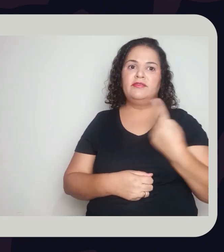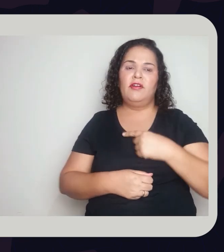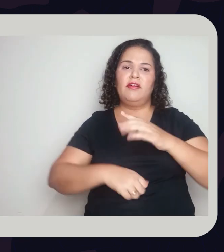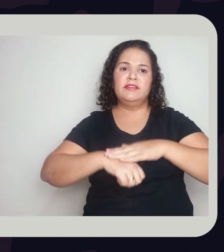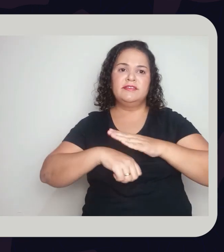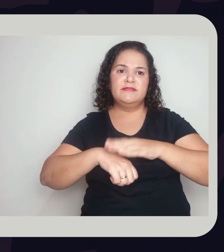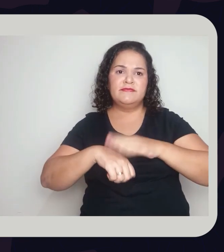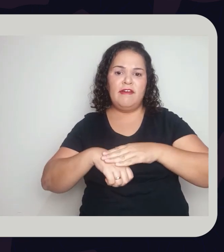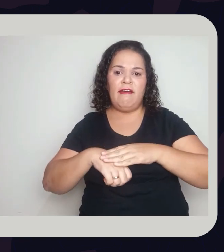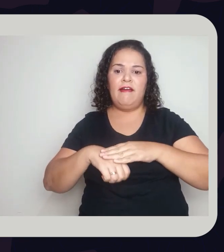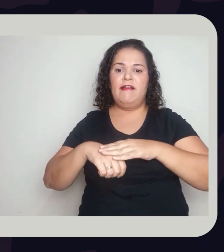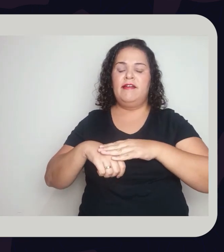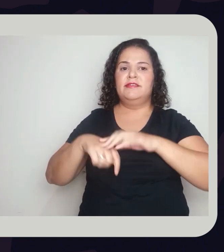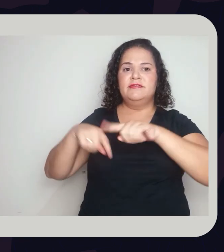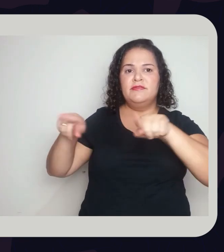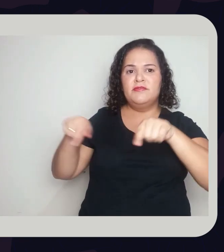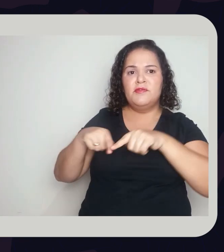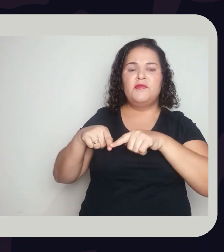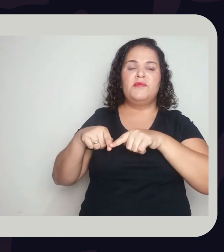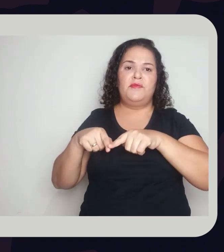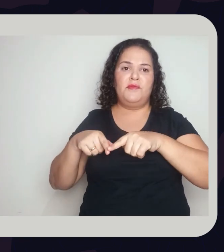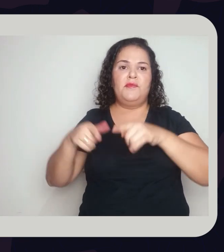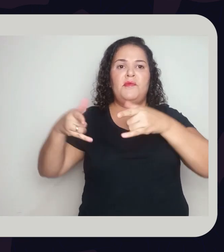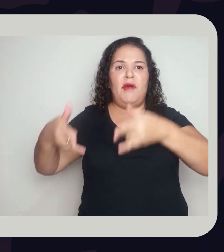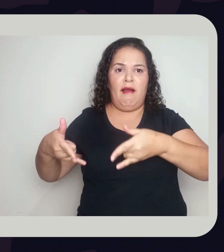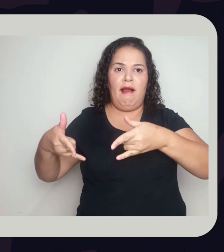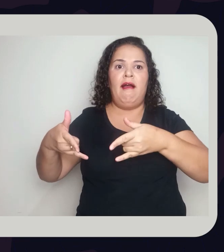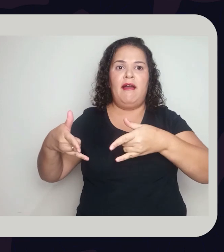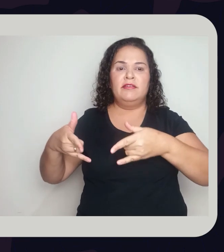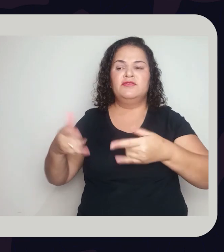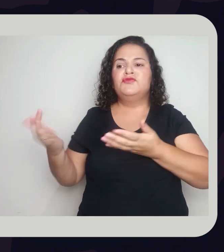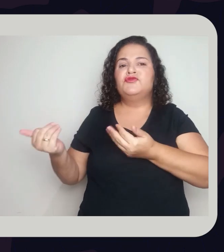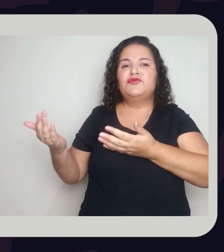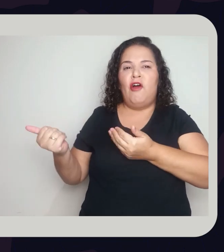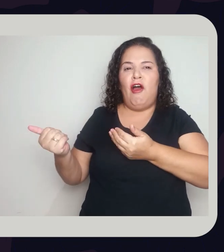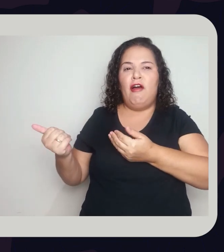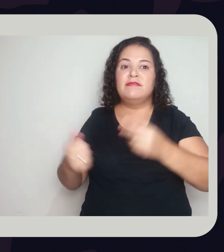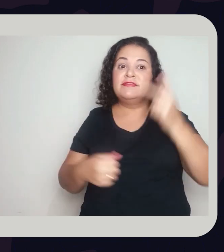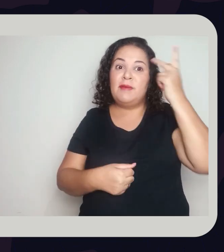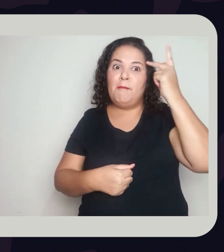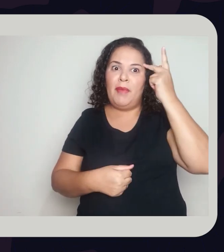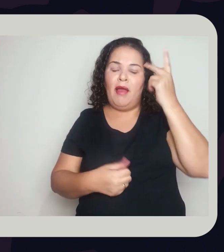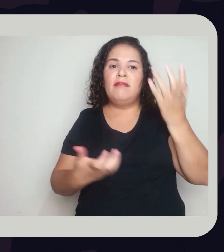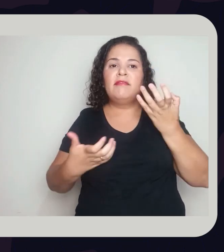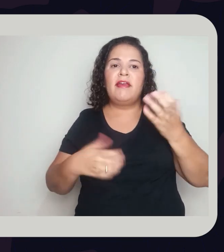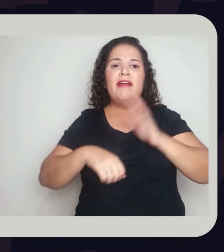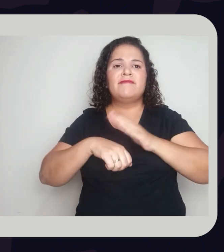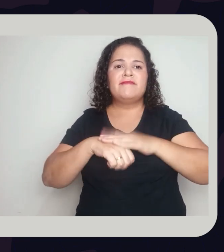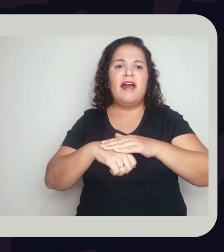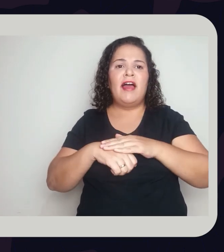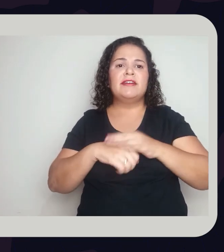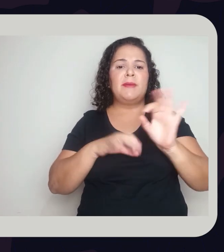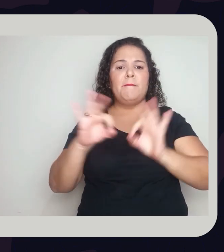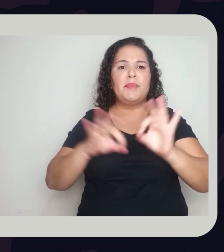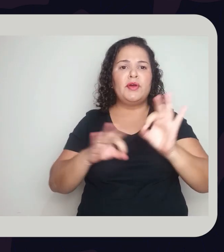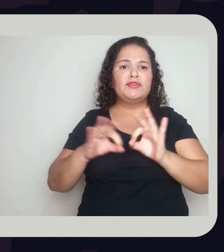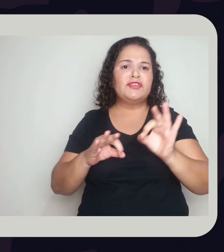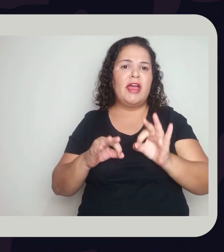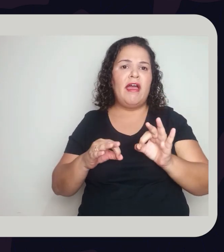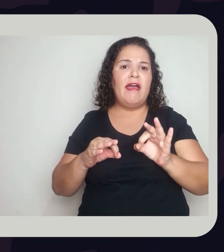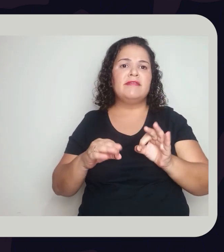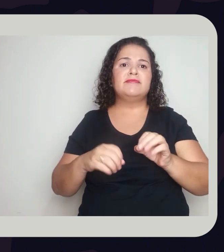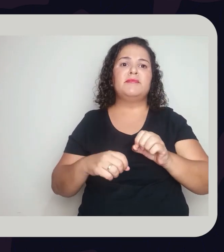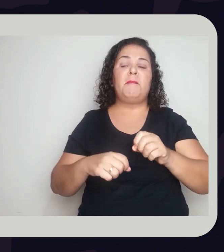fez todas as repúblicas jovens em São Paulo, 4, e a gente resolveu, vamos levar esse projeto para o Brasil todo. Como é que a gente vai